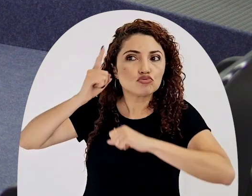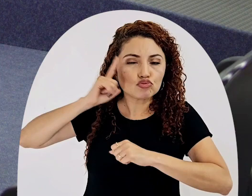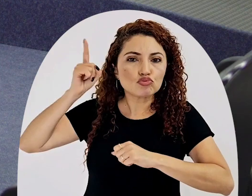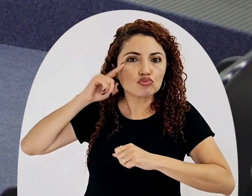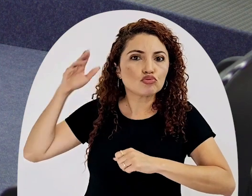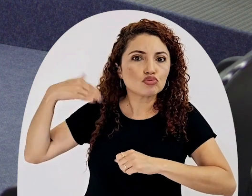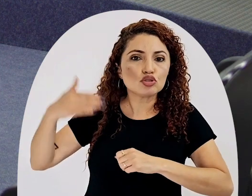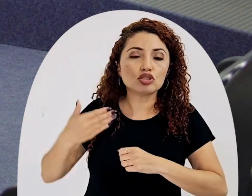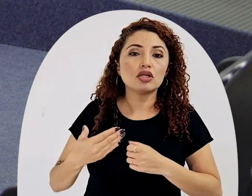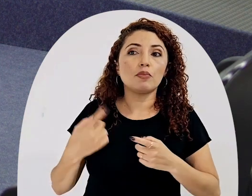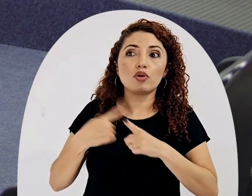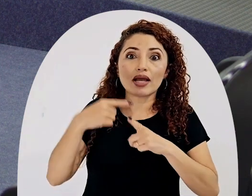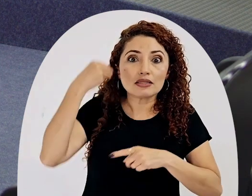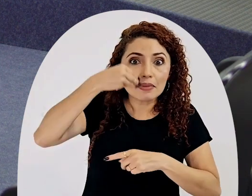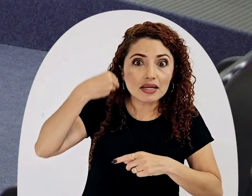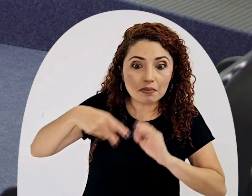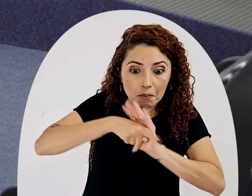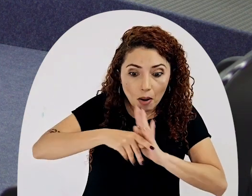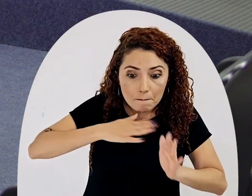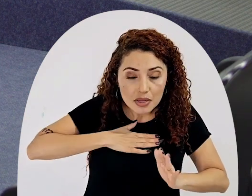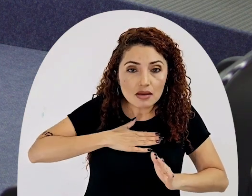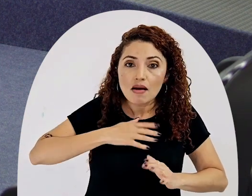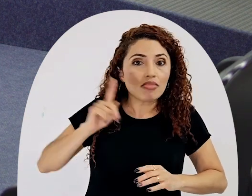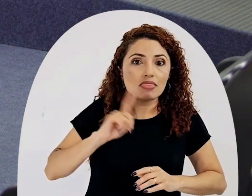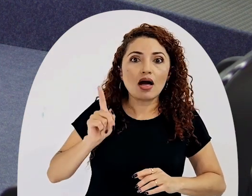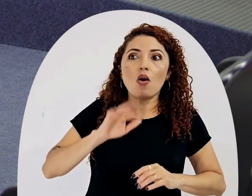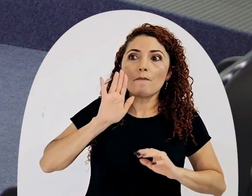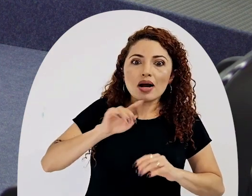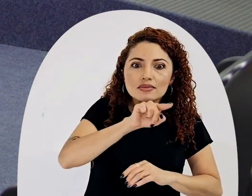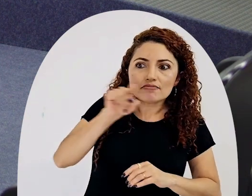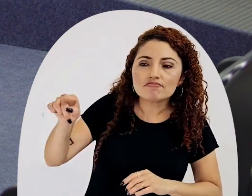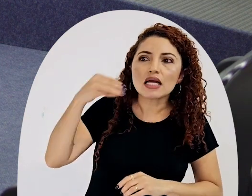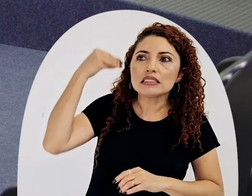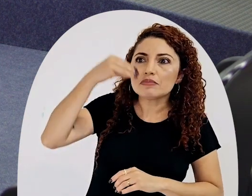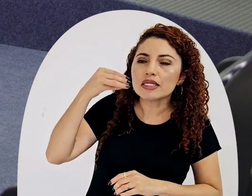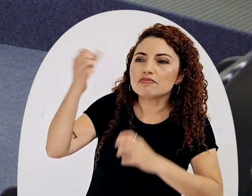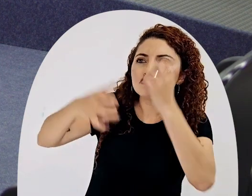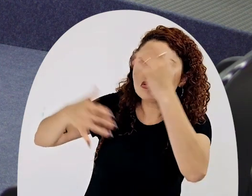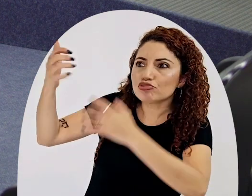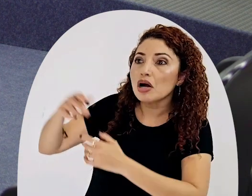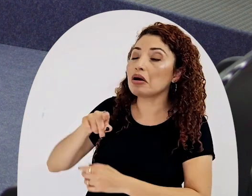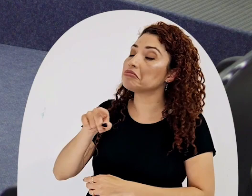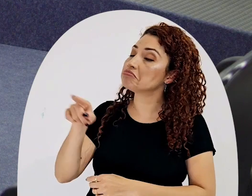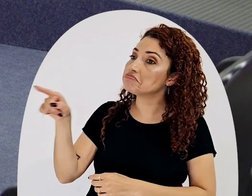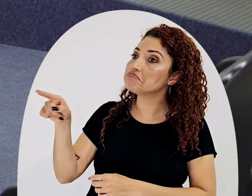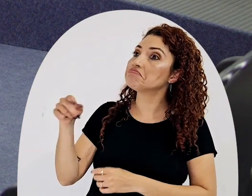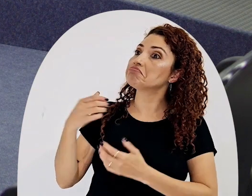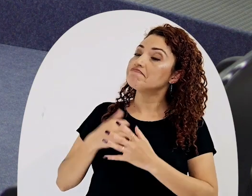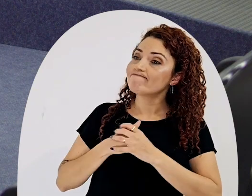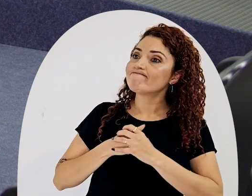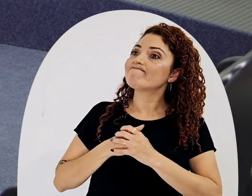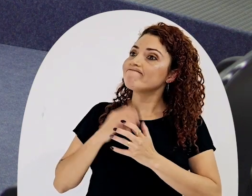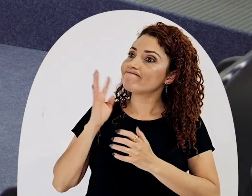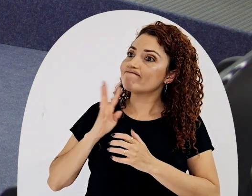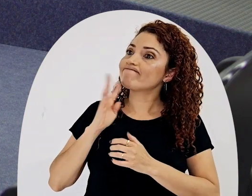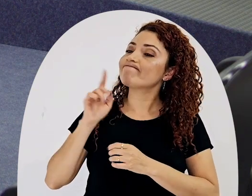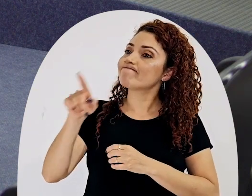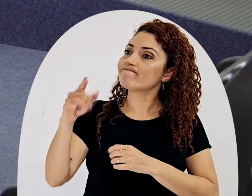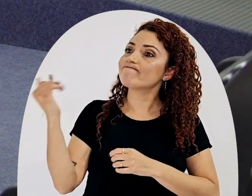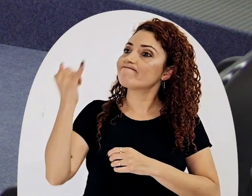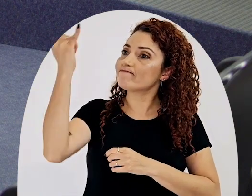sempre gosto de falar, poxa, isso daqui talvez é legal trazer numa palestra. Se alguém me fizer uma pergunta assim, eu já sei como responder, mas são